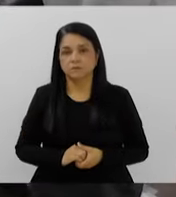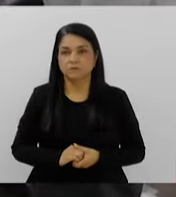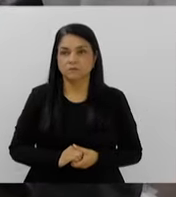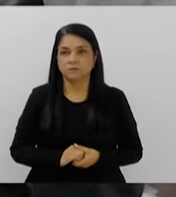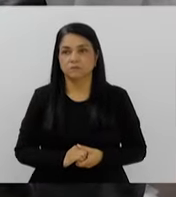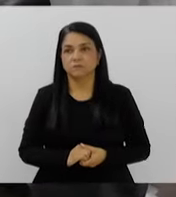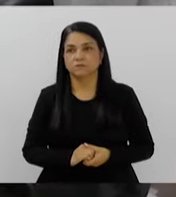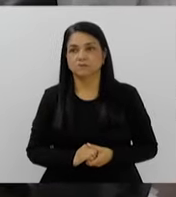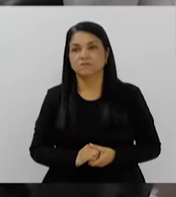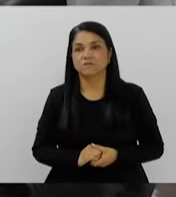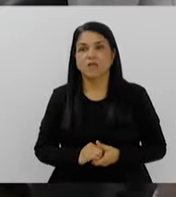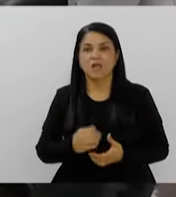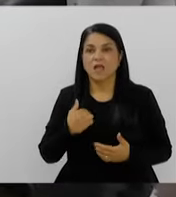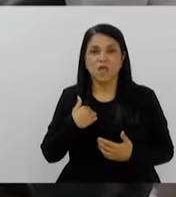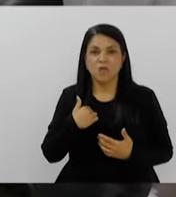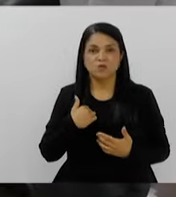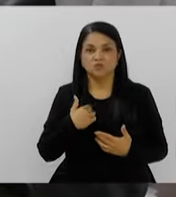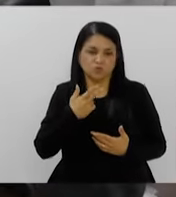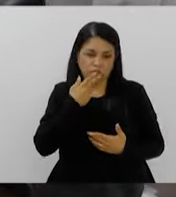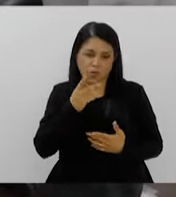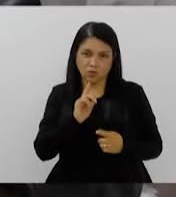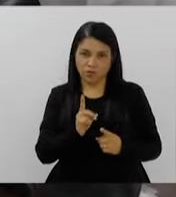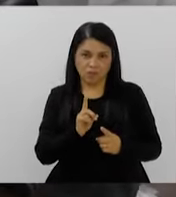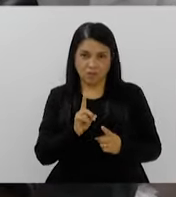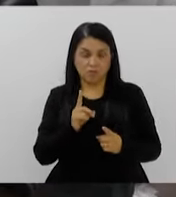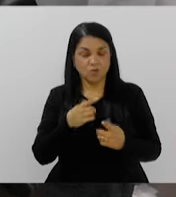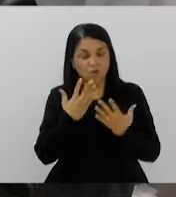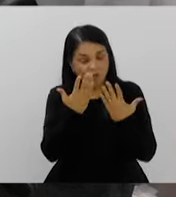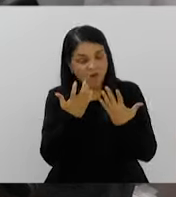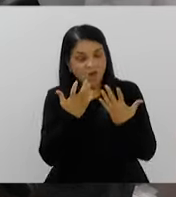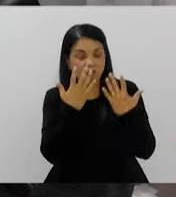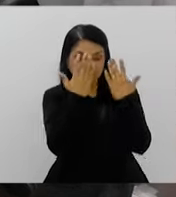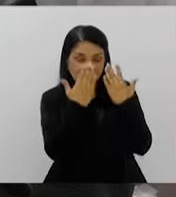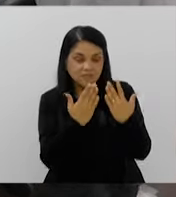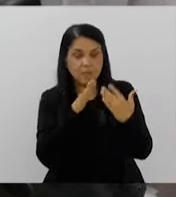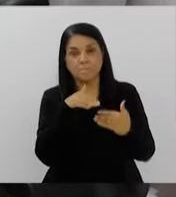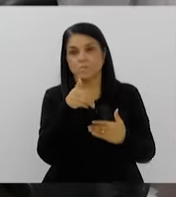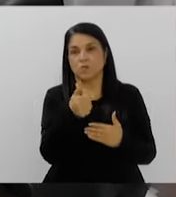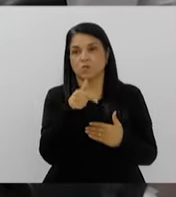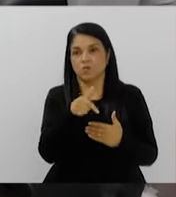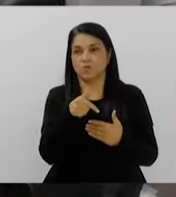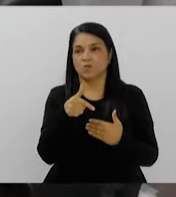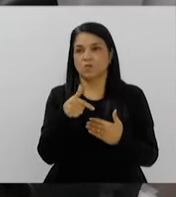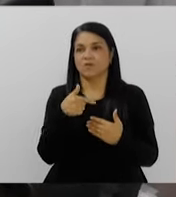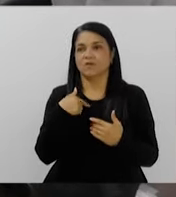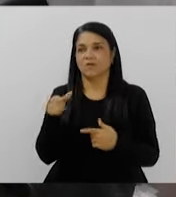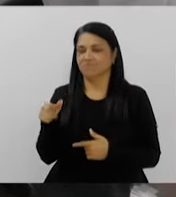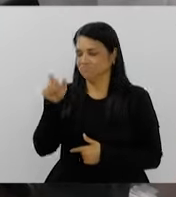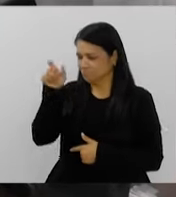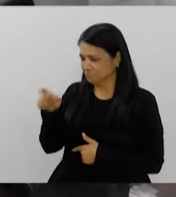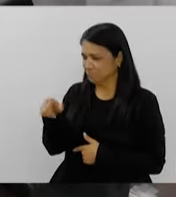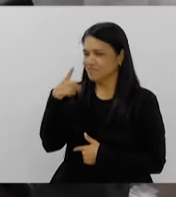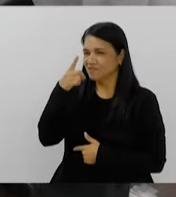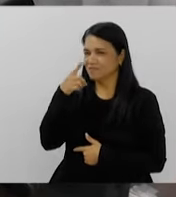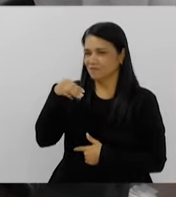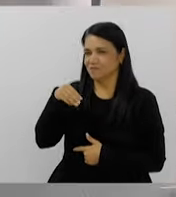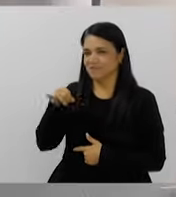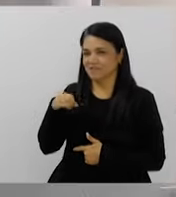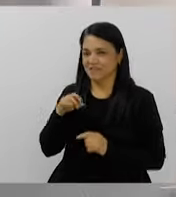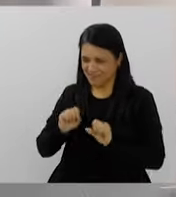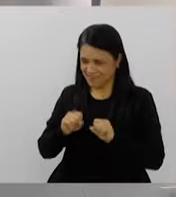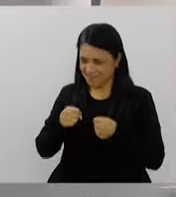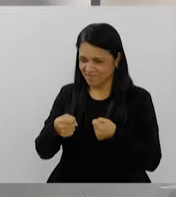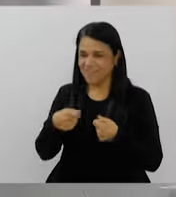Eu não nego, só quero analisar melhor. Vamos avançar. Muito bom assistir o deputado Mica, um comunista inveterado, defendendo a propriedade,